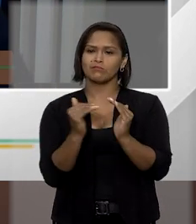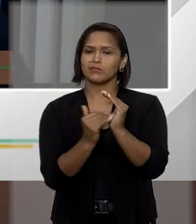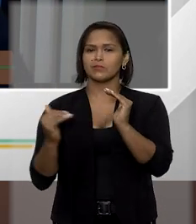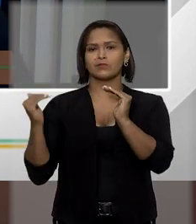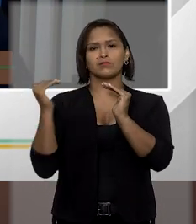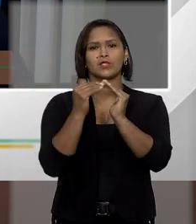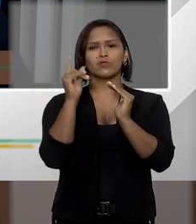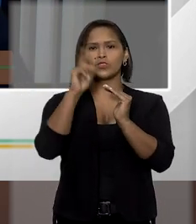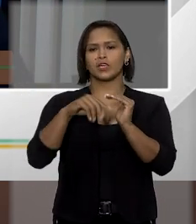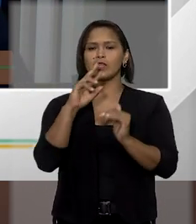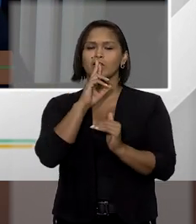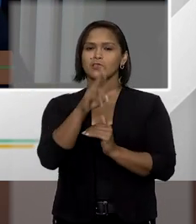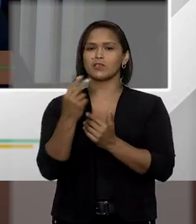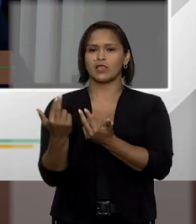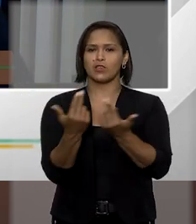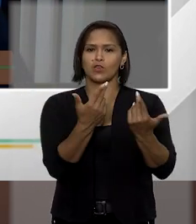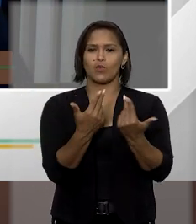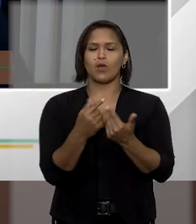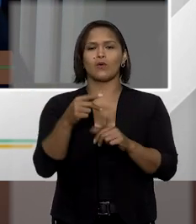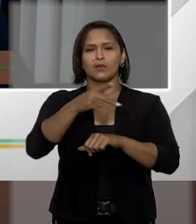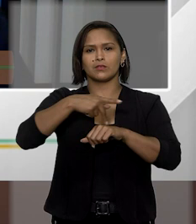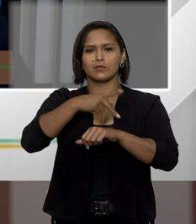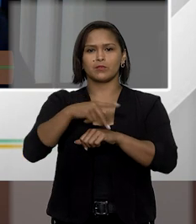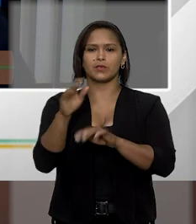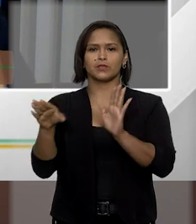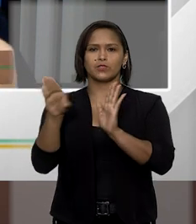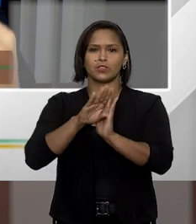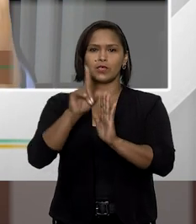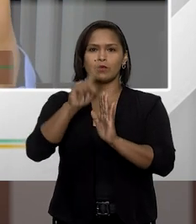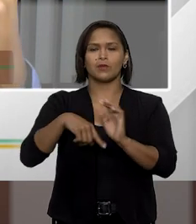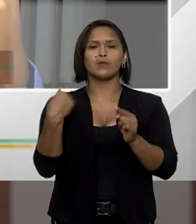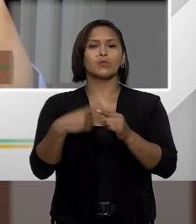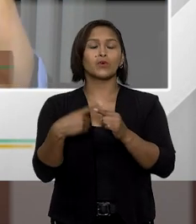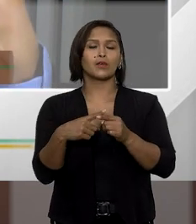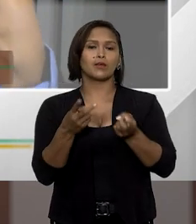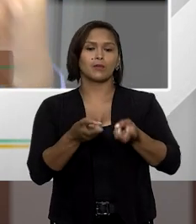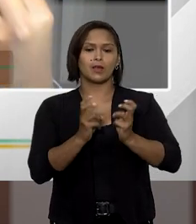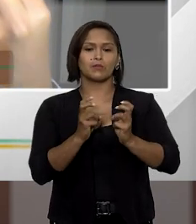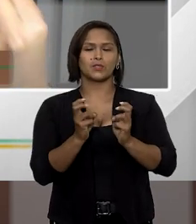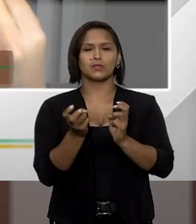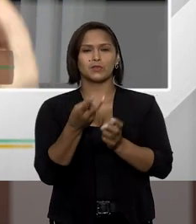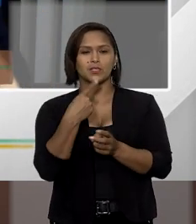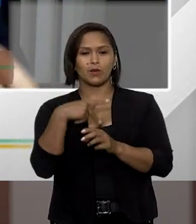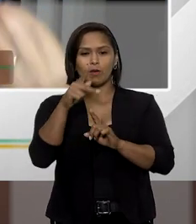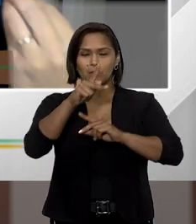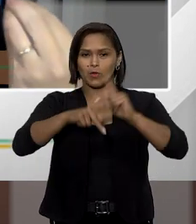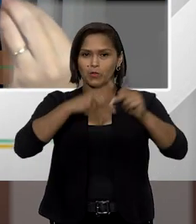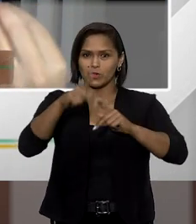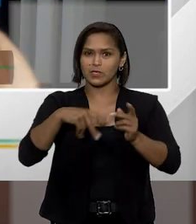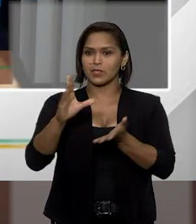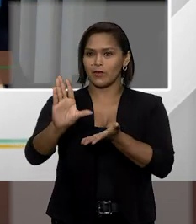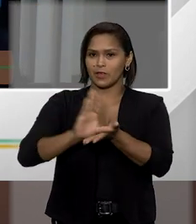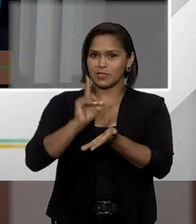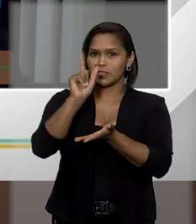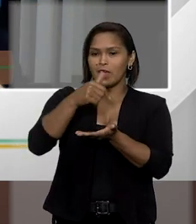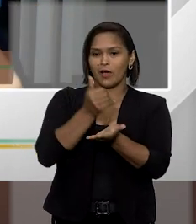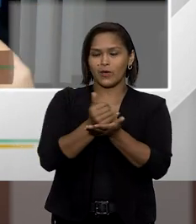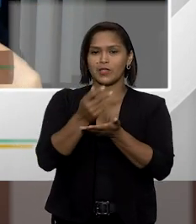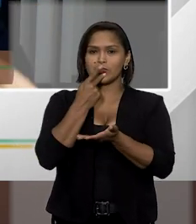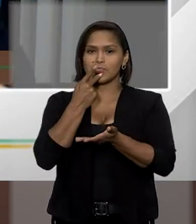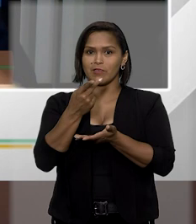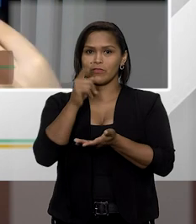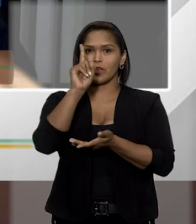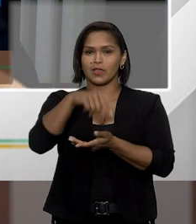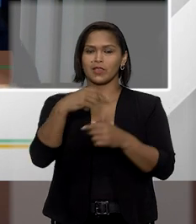aos mesmos resultados que esses outros países. A percepção, o amadurecimento da população, e daí o resgate ao início da minha